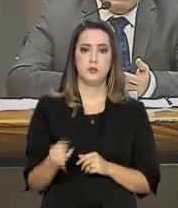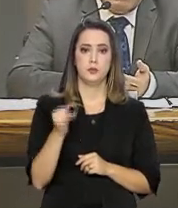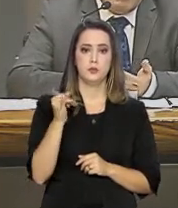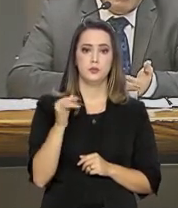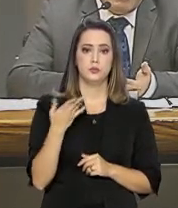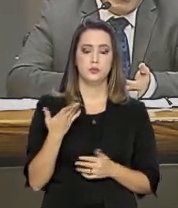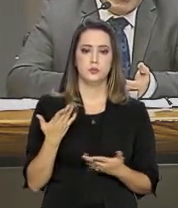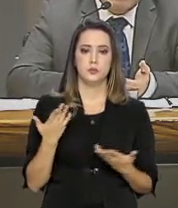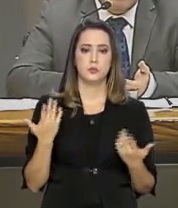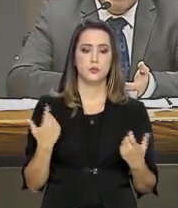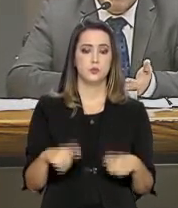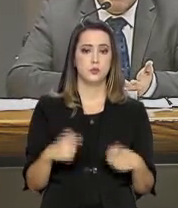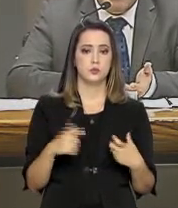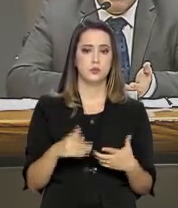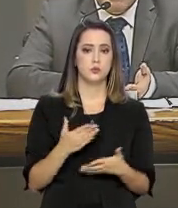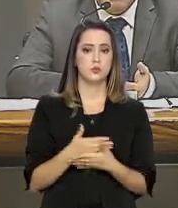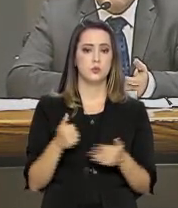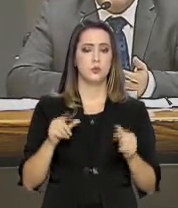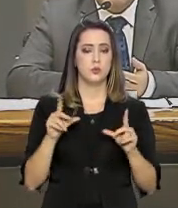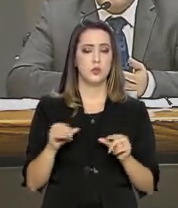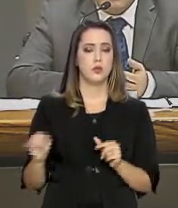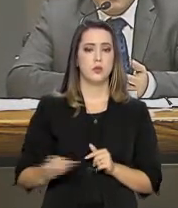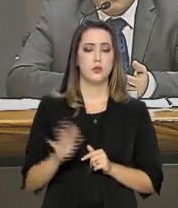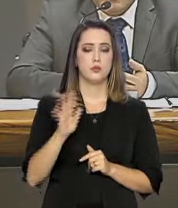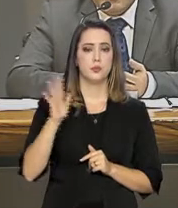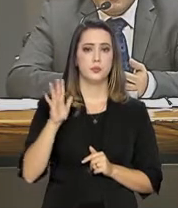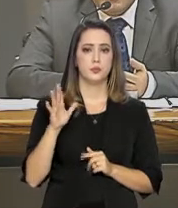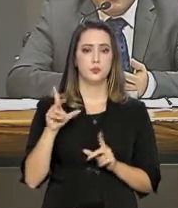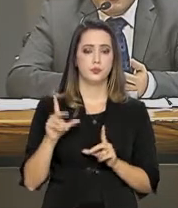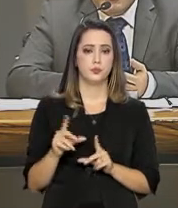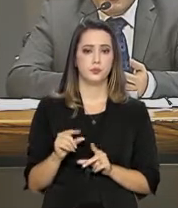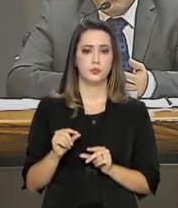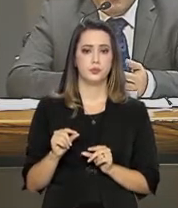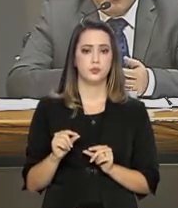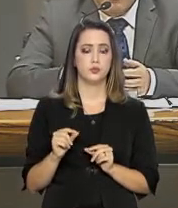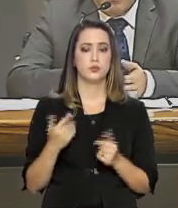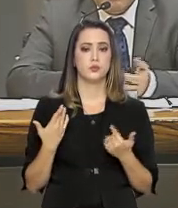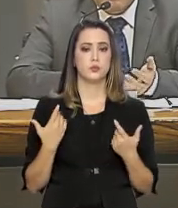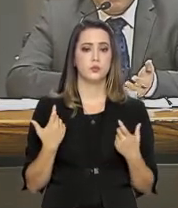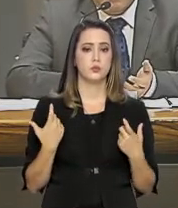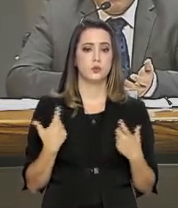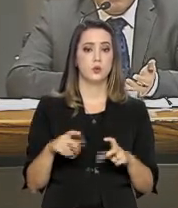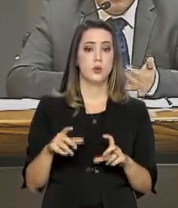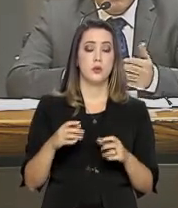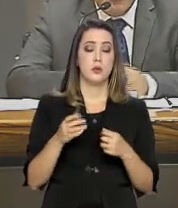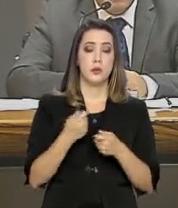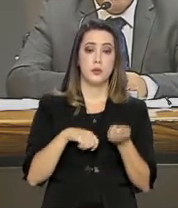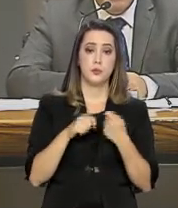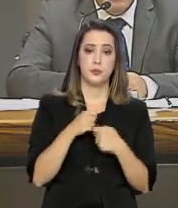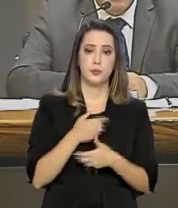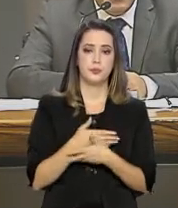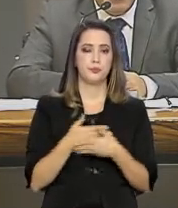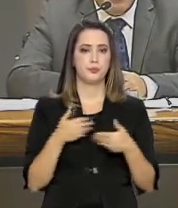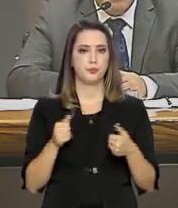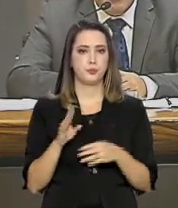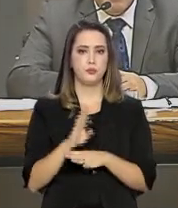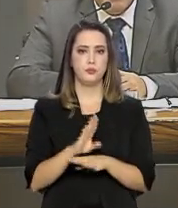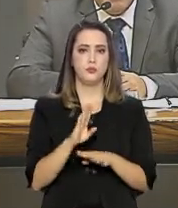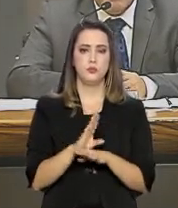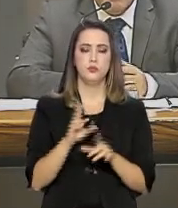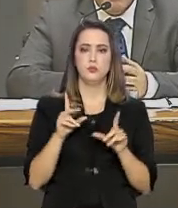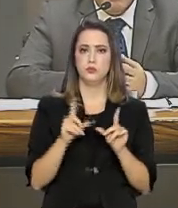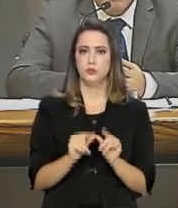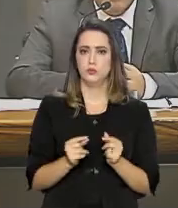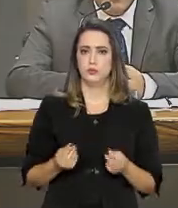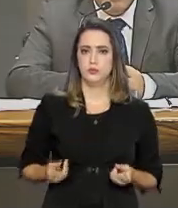em um ambiente marcado por menor inflação é é um ambiente macroeconômico que contribui diretamente para a